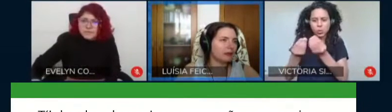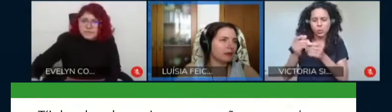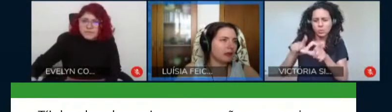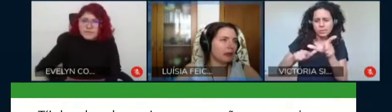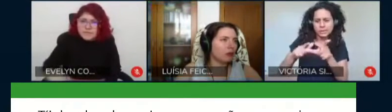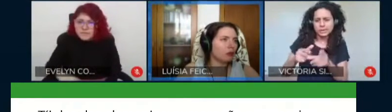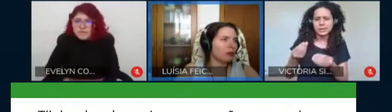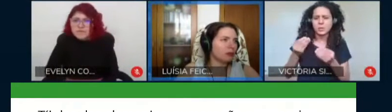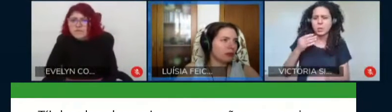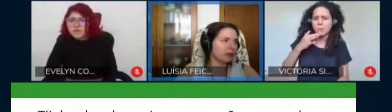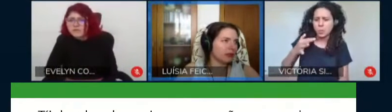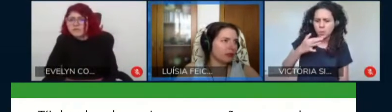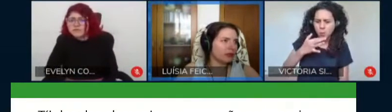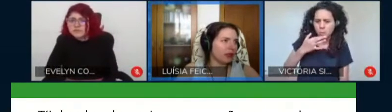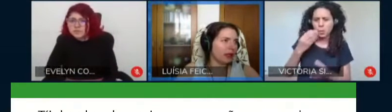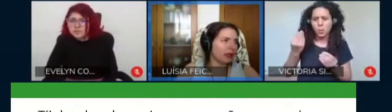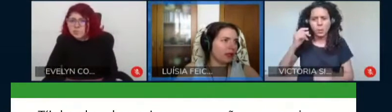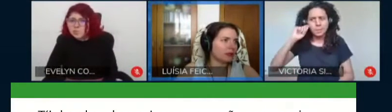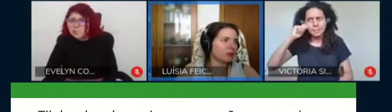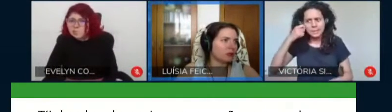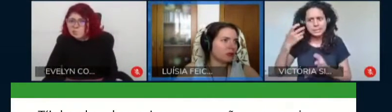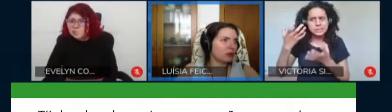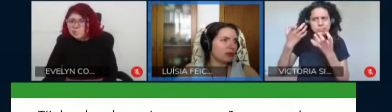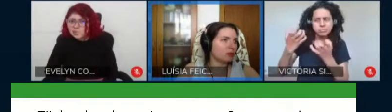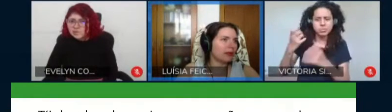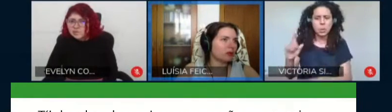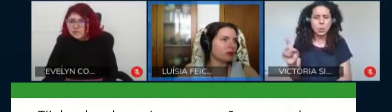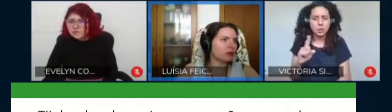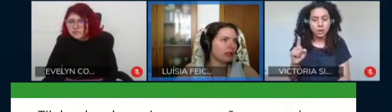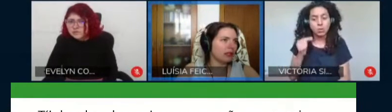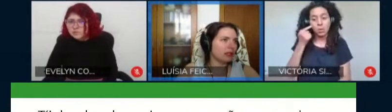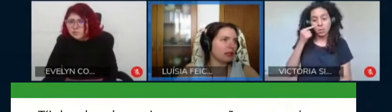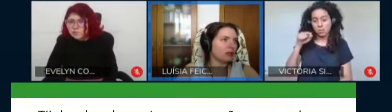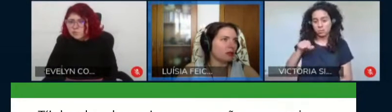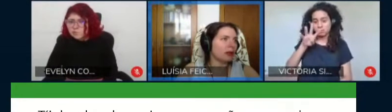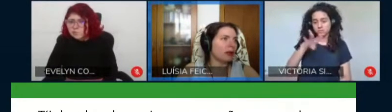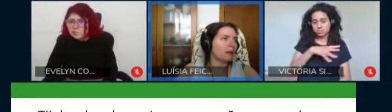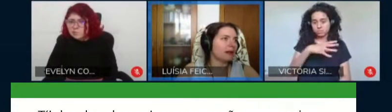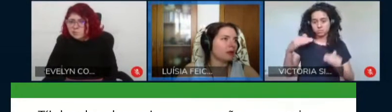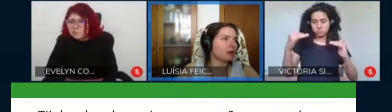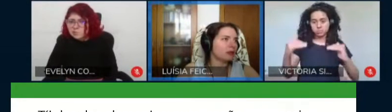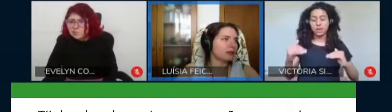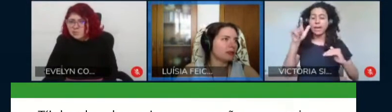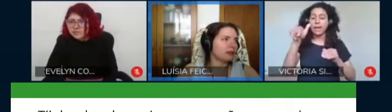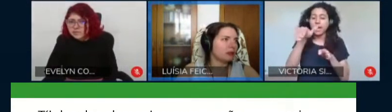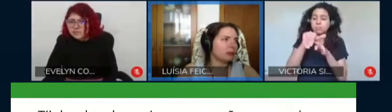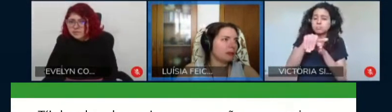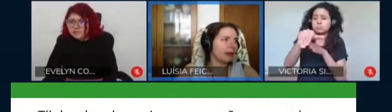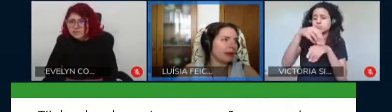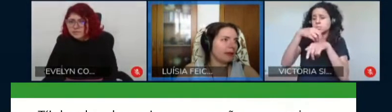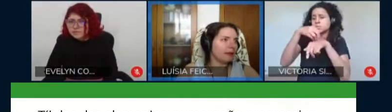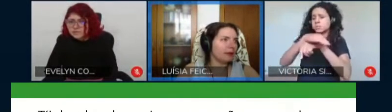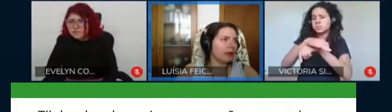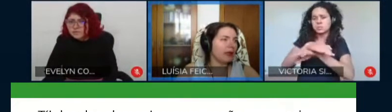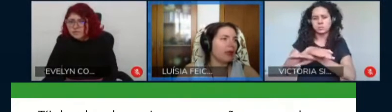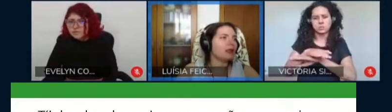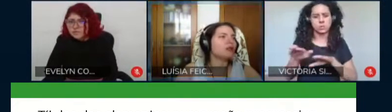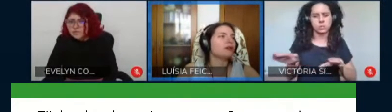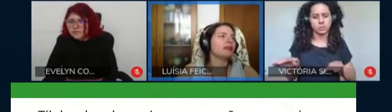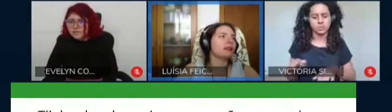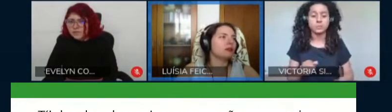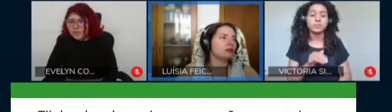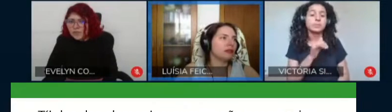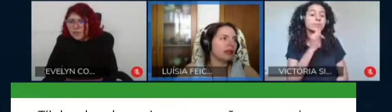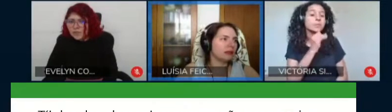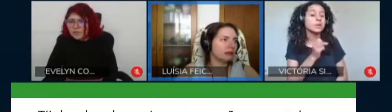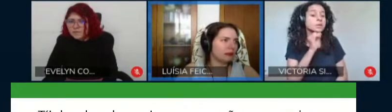mas o importante é que se tu escolher o maiúsculo e negrito para a tua seção primária,